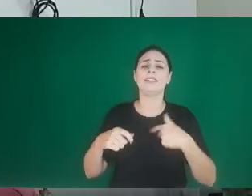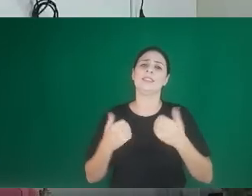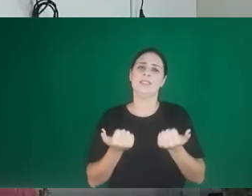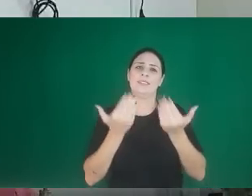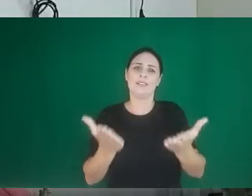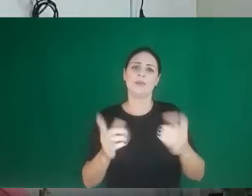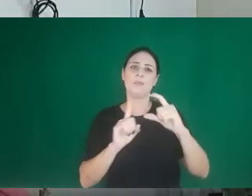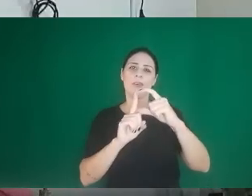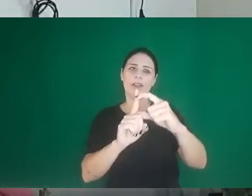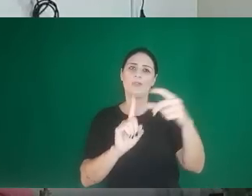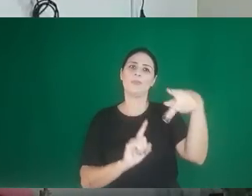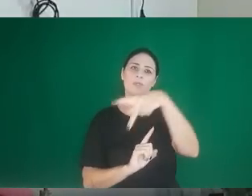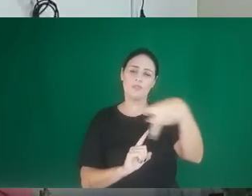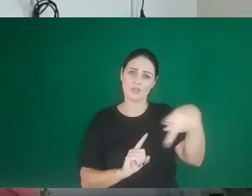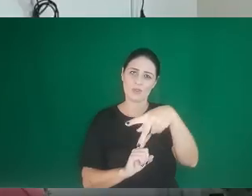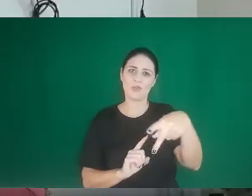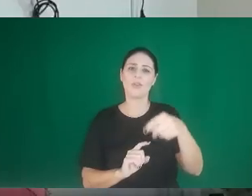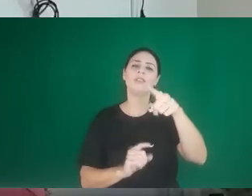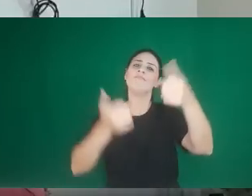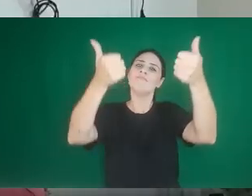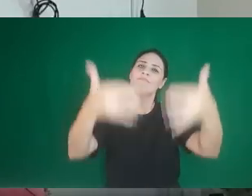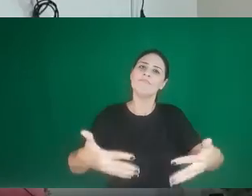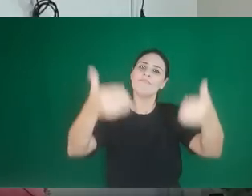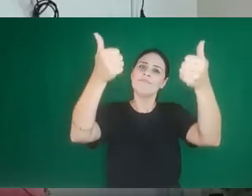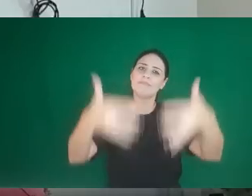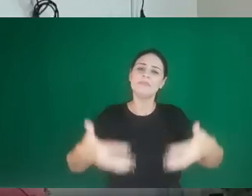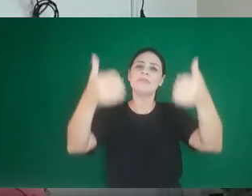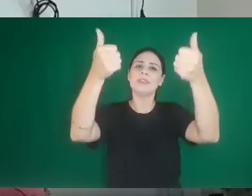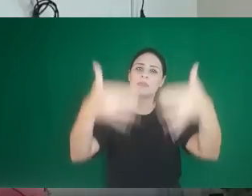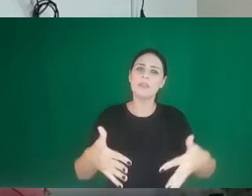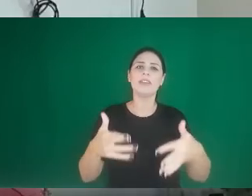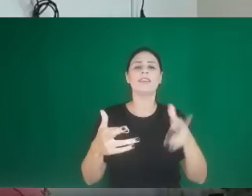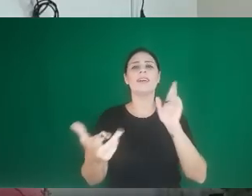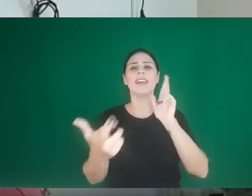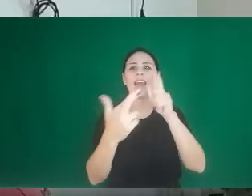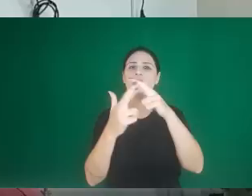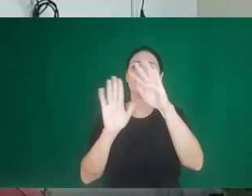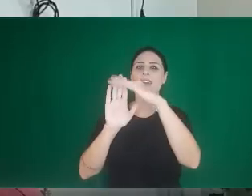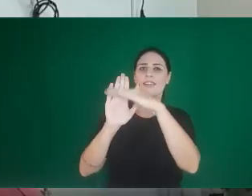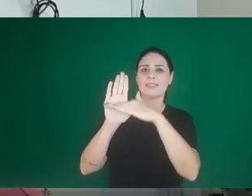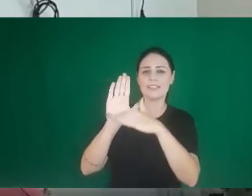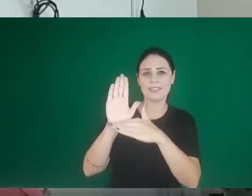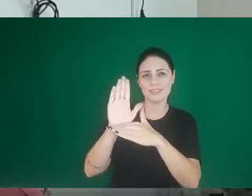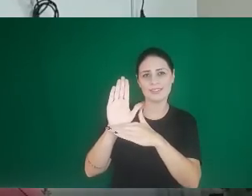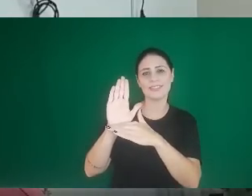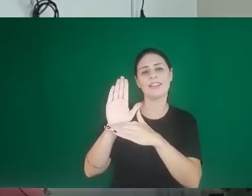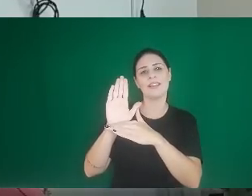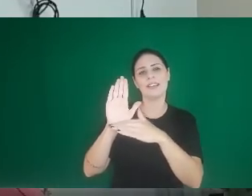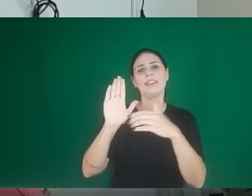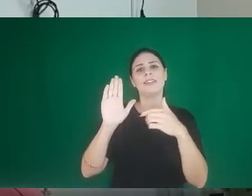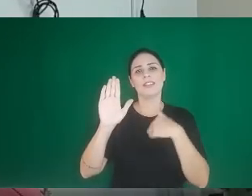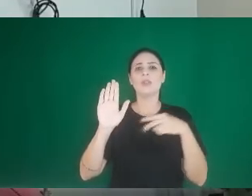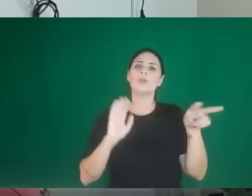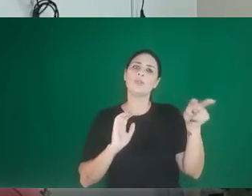prática. Então, eu passo a palavra para a professora, depois que a professora fizer as explanações ali das referências, tanto